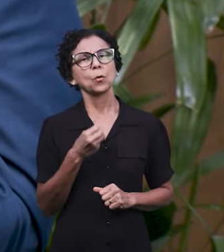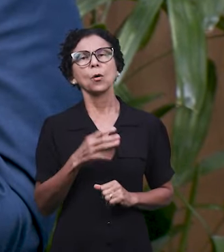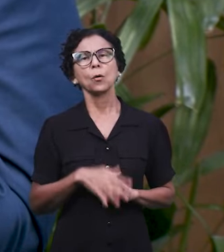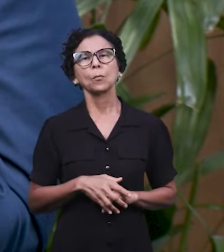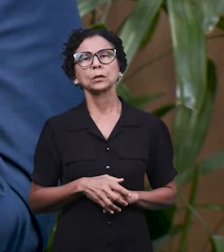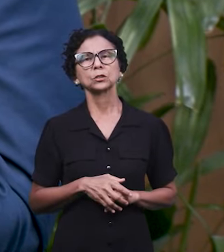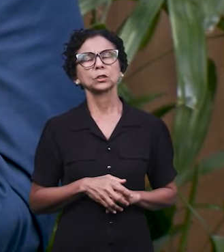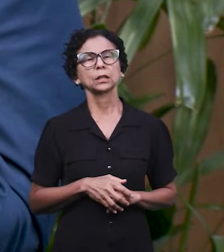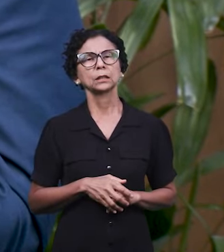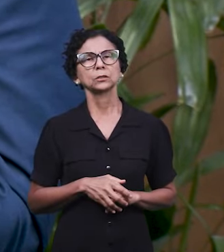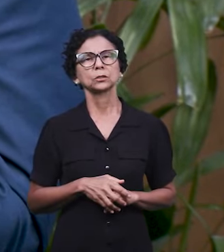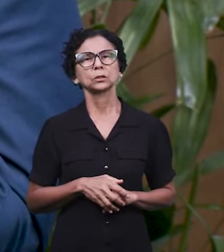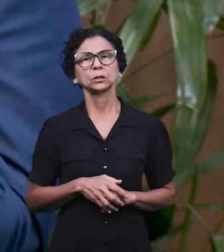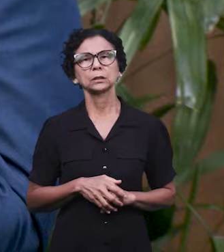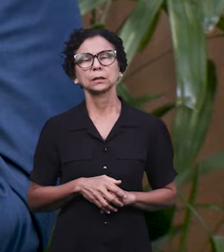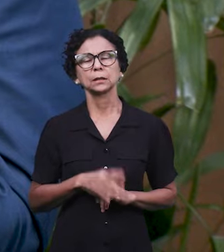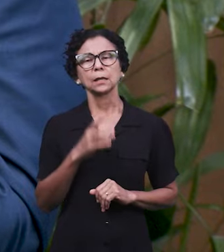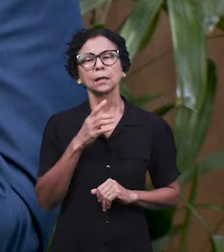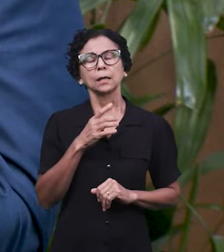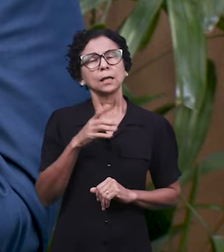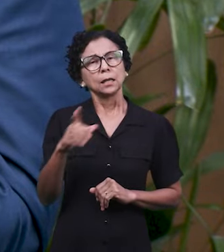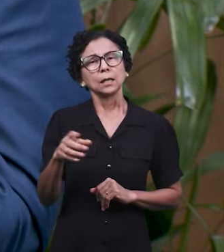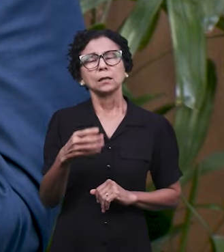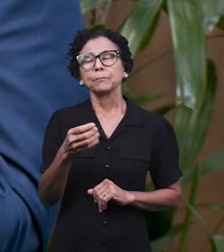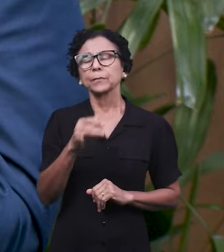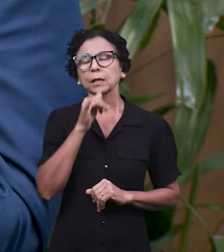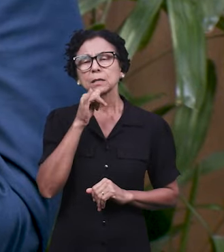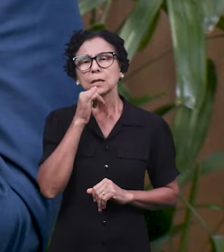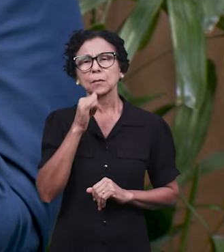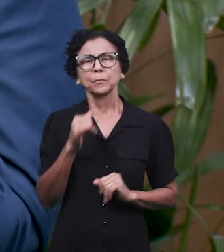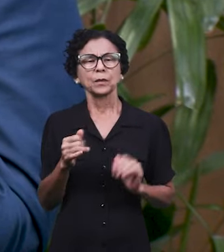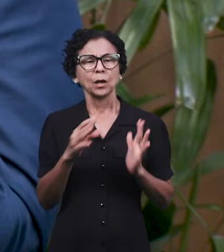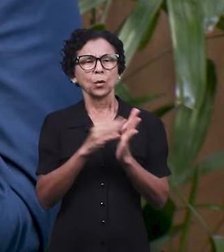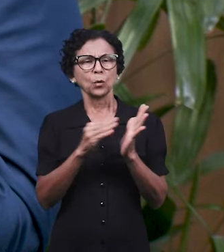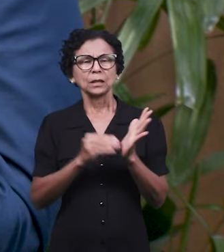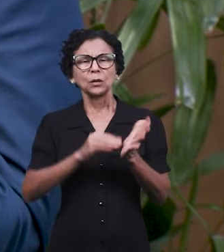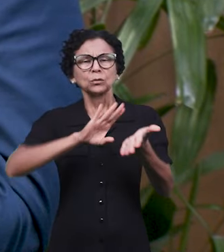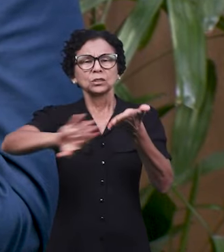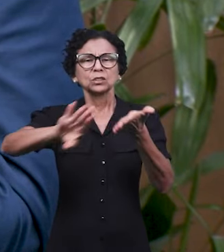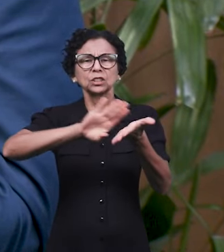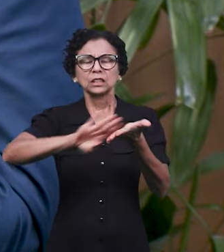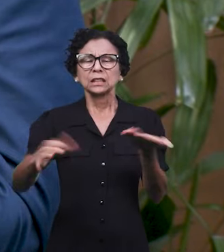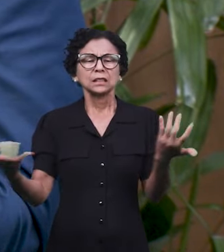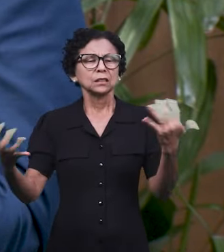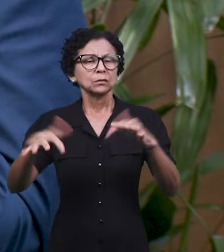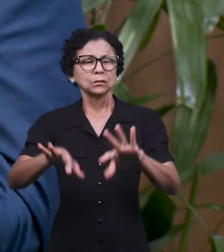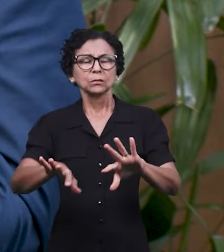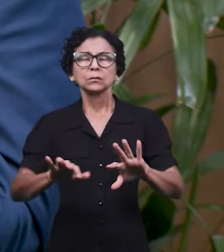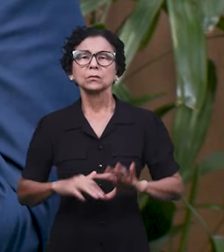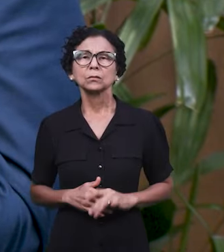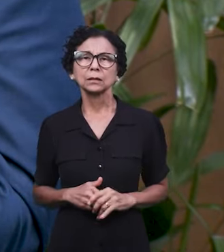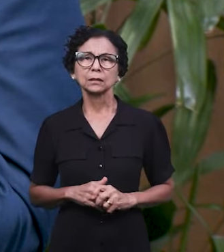denunciar que a gente possa eh solicitar para que aquele conteúdo indesejado ele seja retirado ou que não ou que